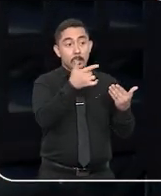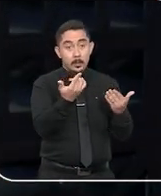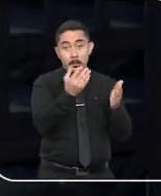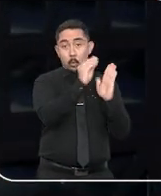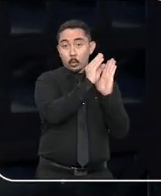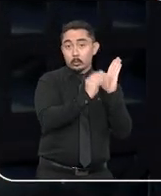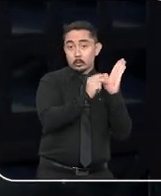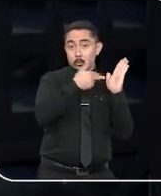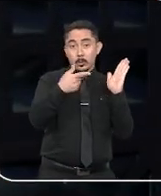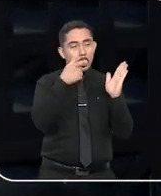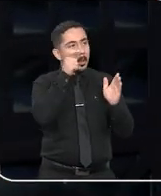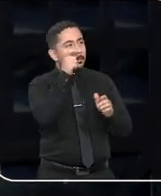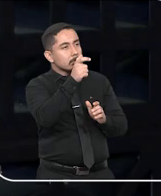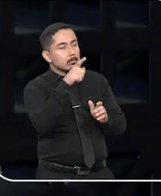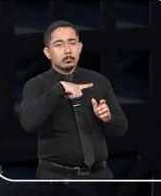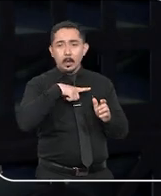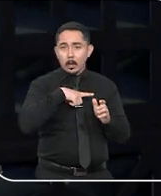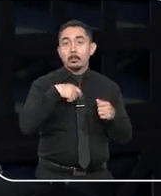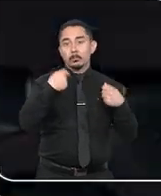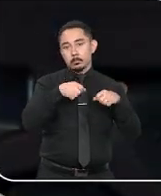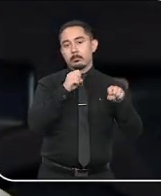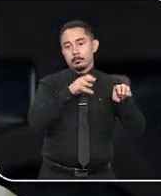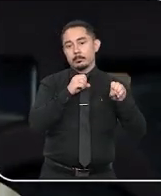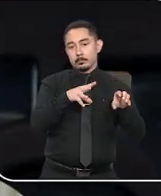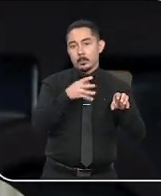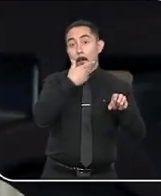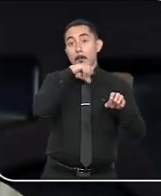que conteúdos têm curiosidade em ver.